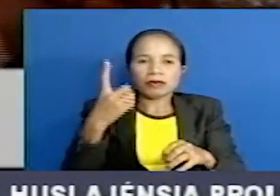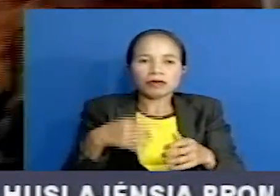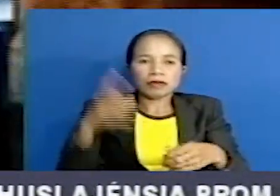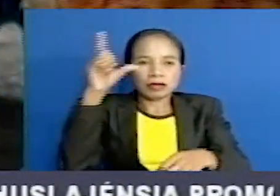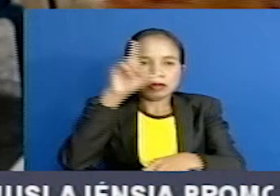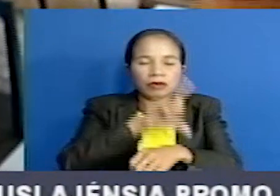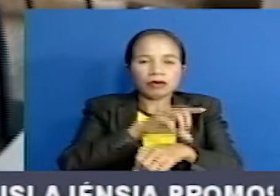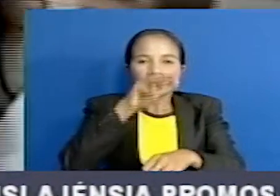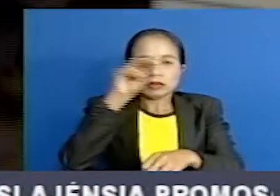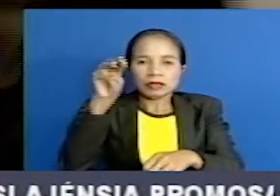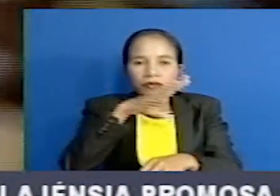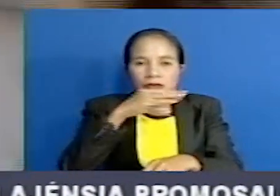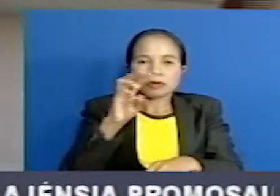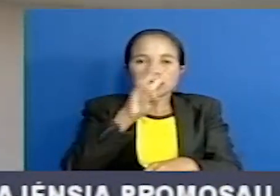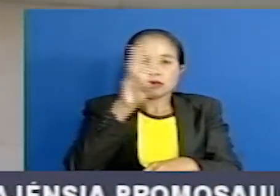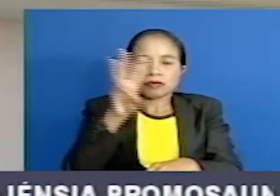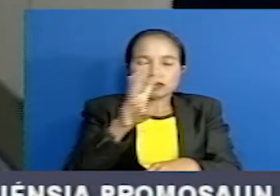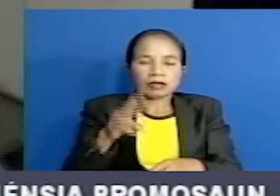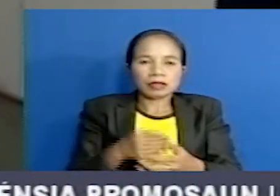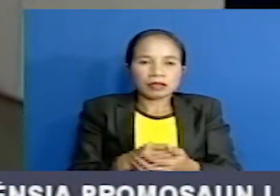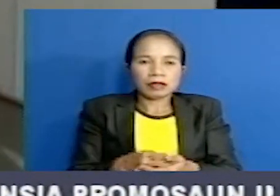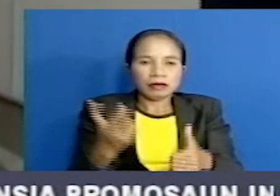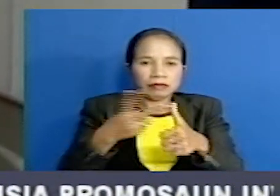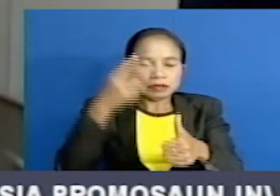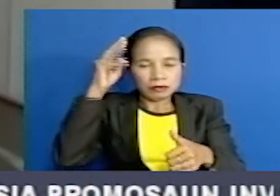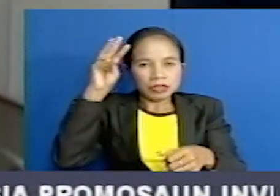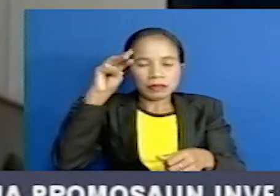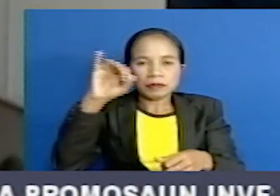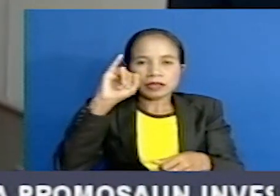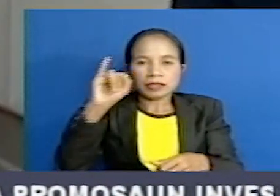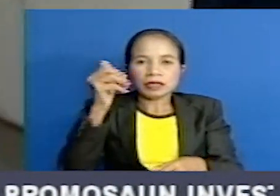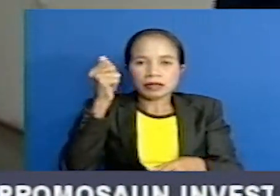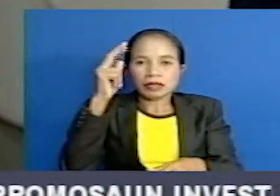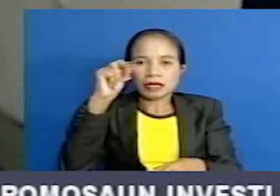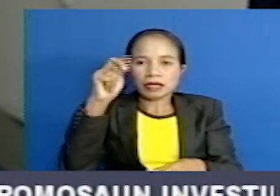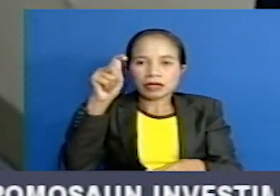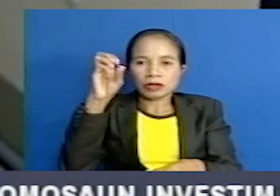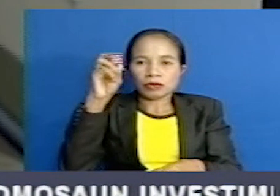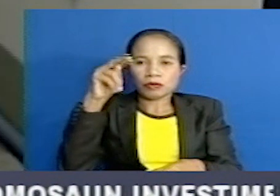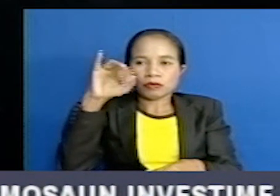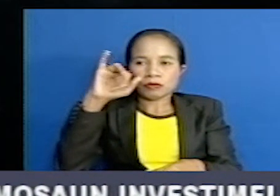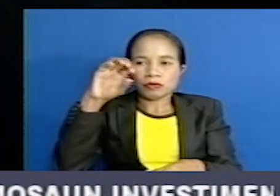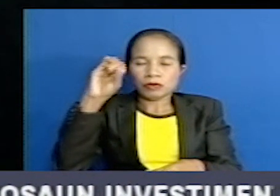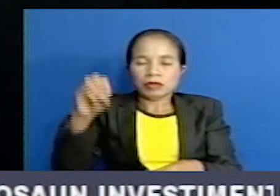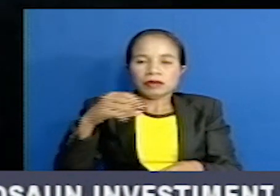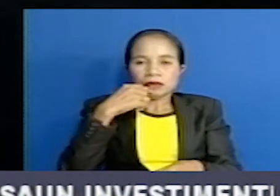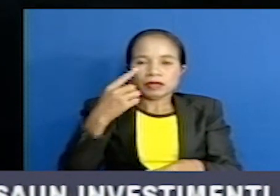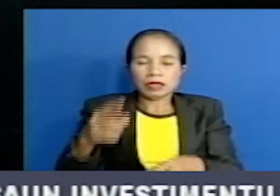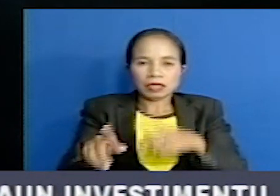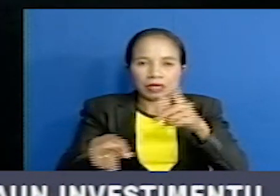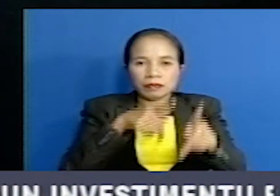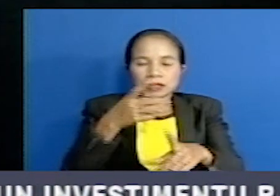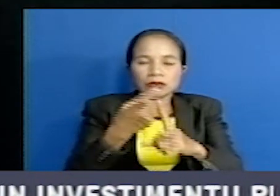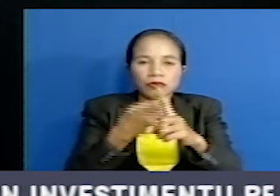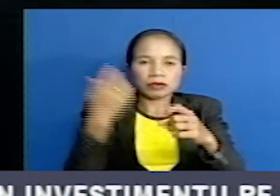loron segunda ou quarta. Vice-ministro interior, Antônio Armindo, confirma, cidadão Sira nebe